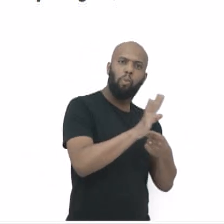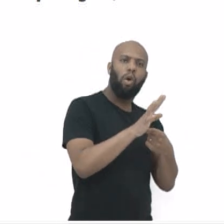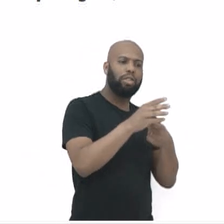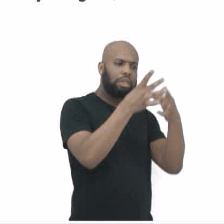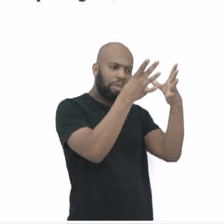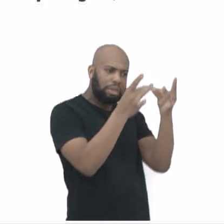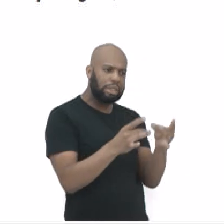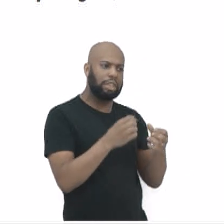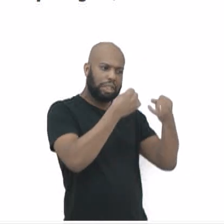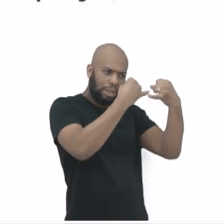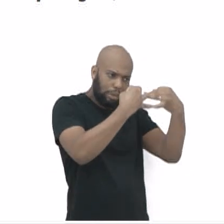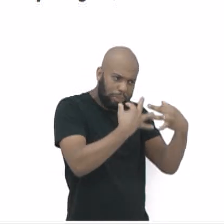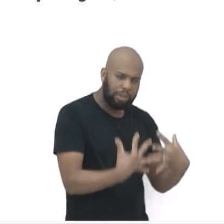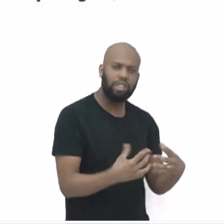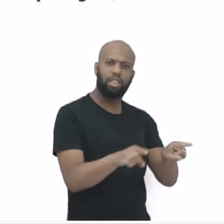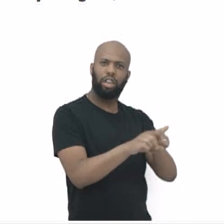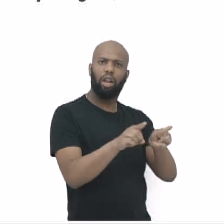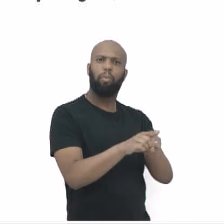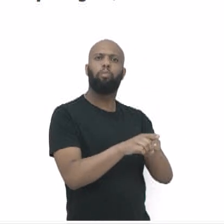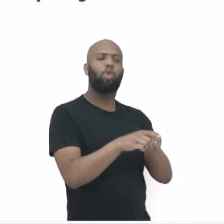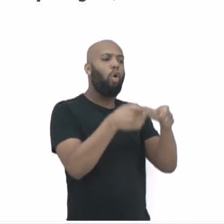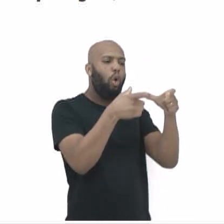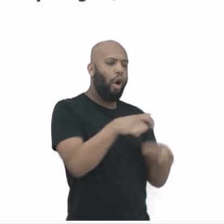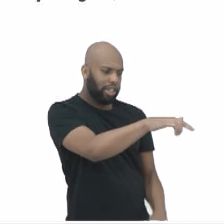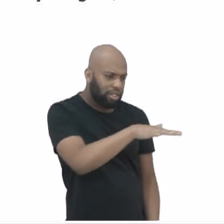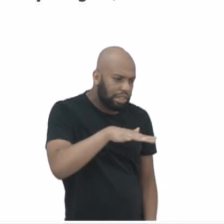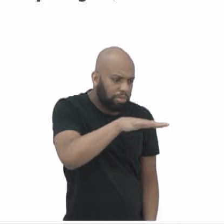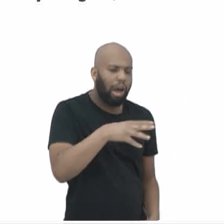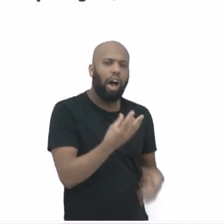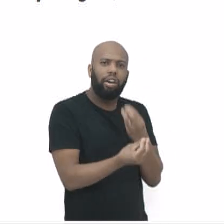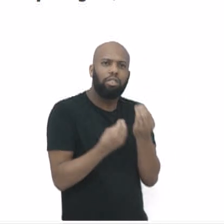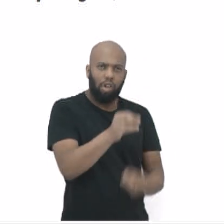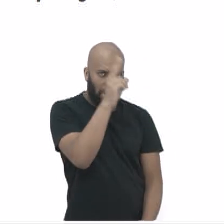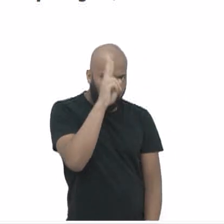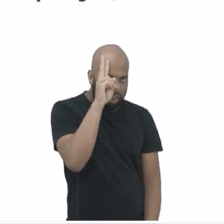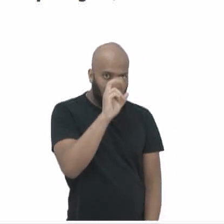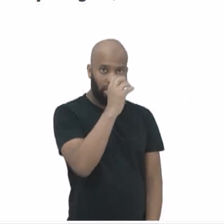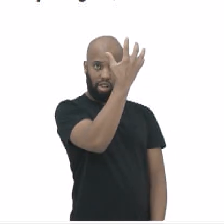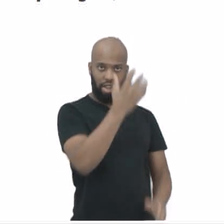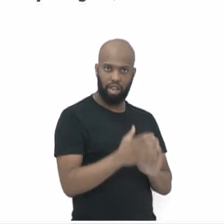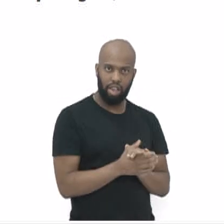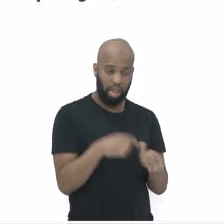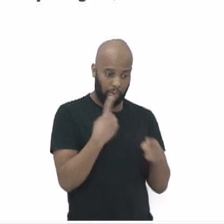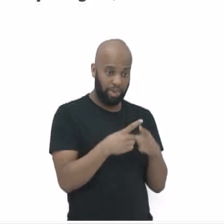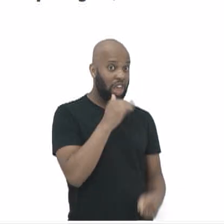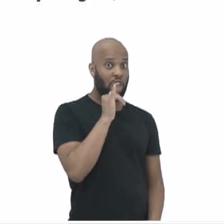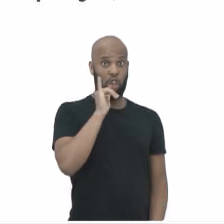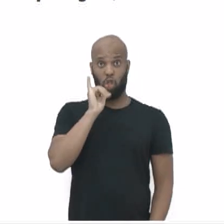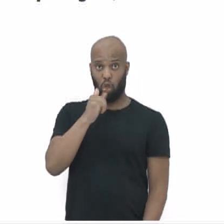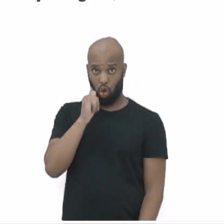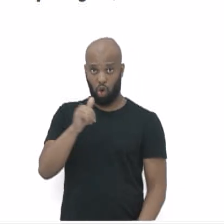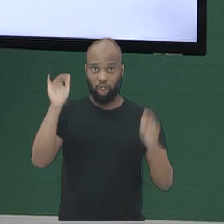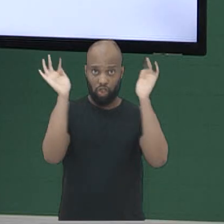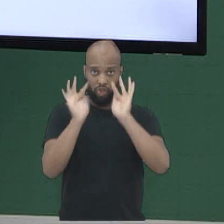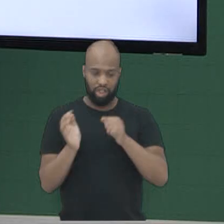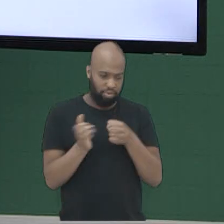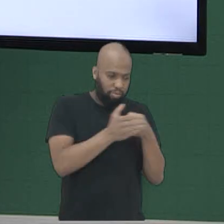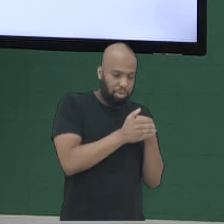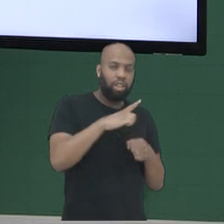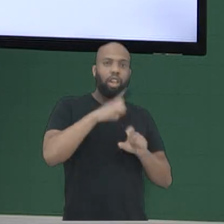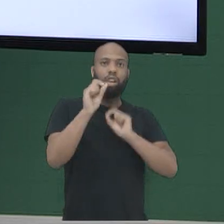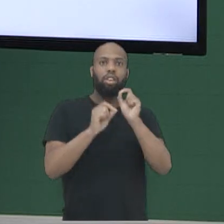de tensão dentro de uma narrativa. E aí você tem um caminho para situação final, desfecho, certo? Isso é um